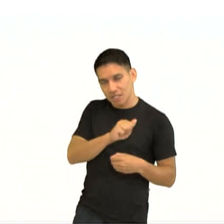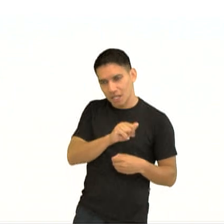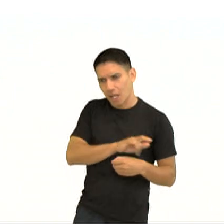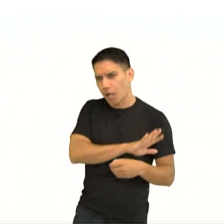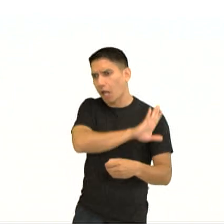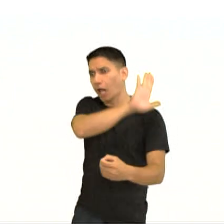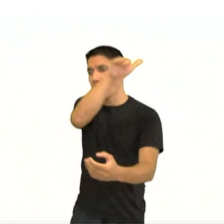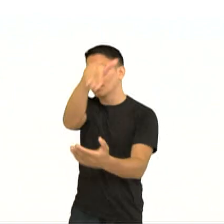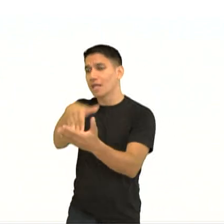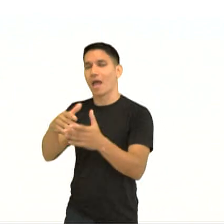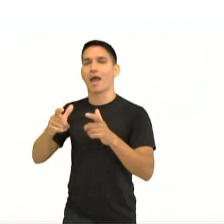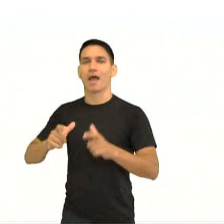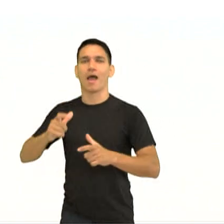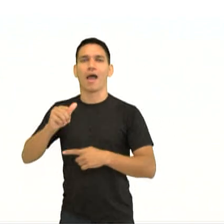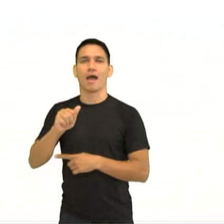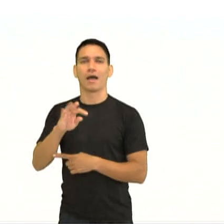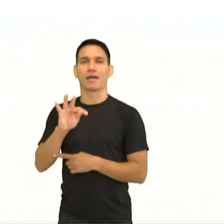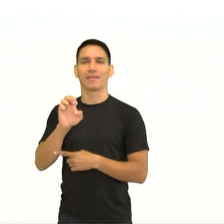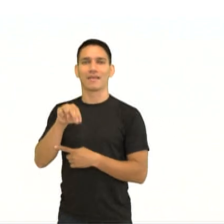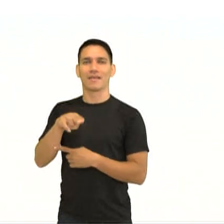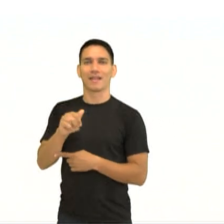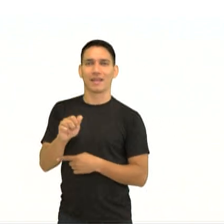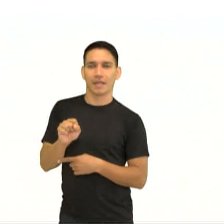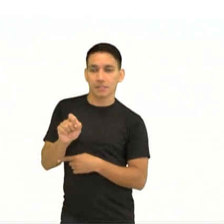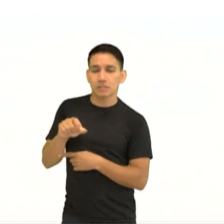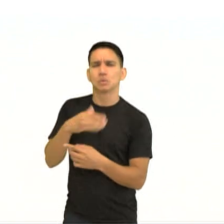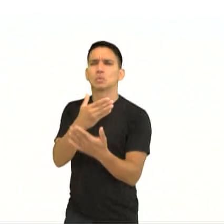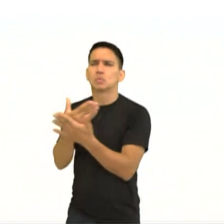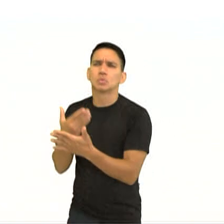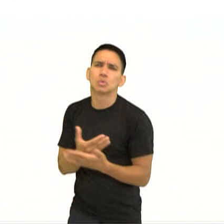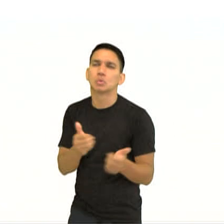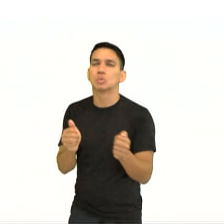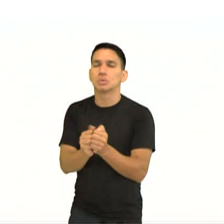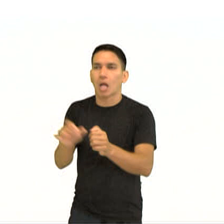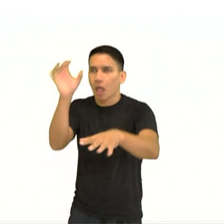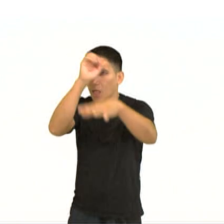instala estudando e aprendendo muito com o seu mestre.